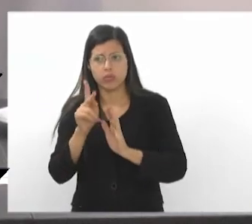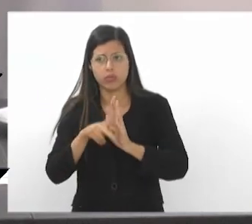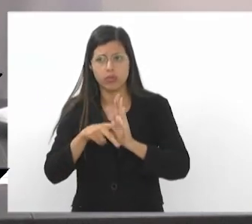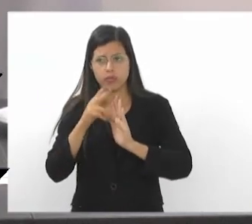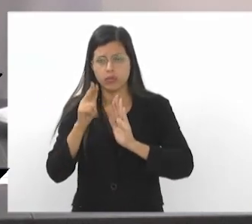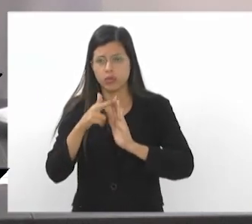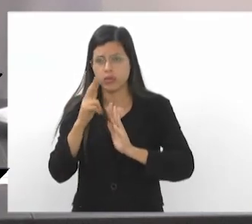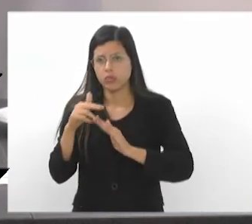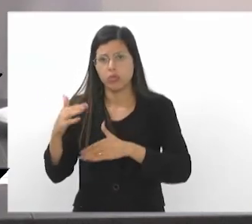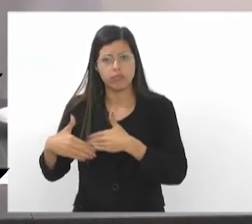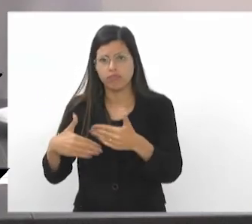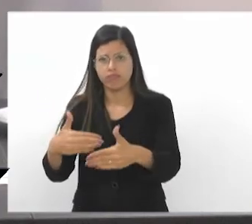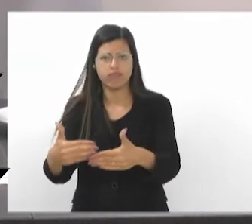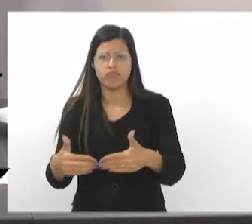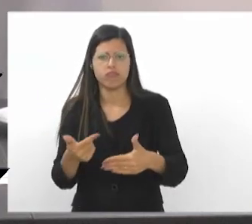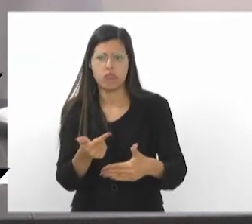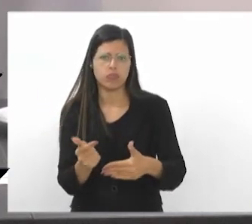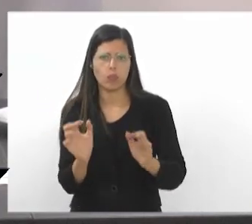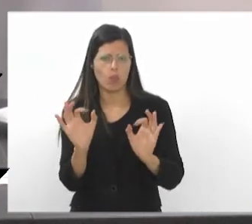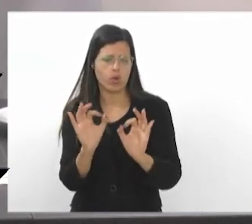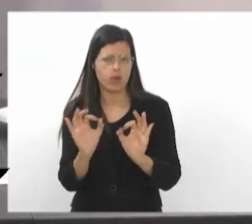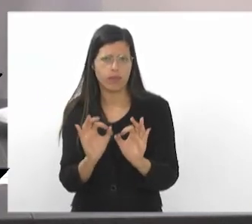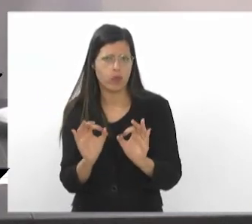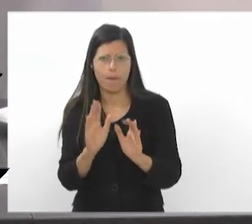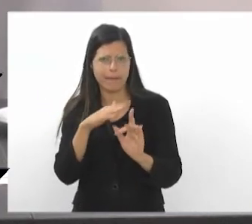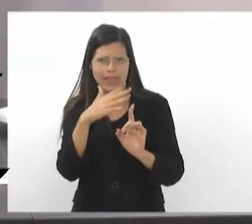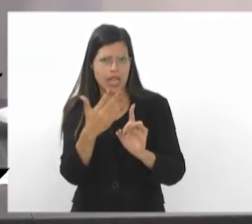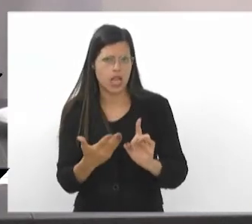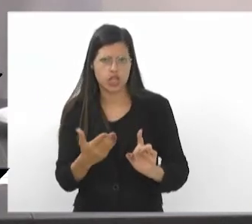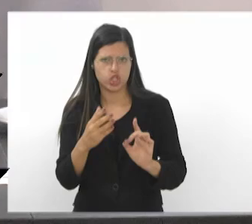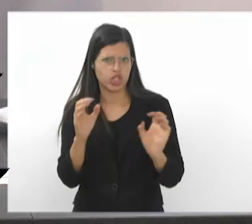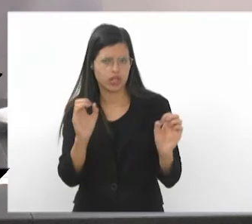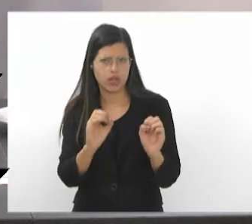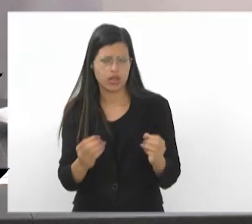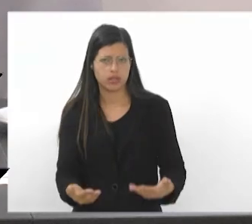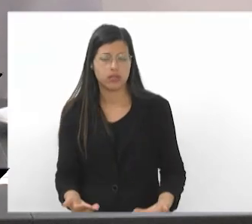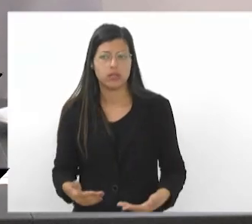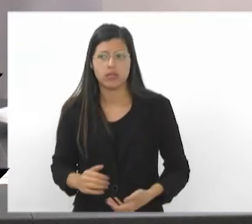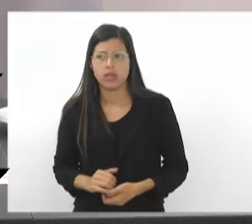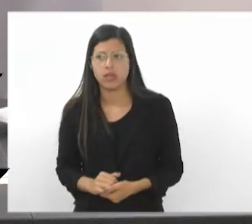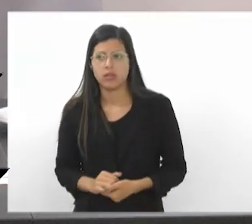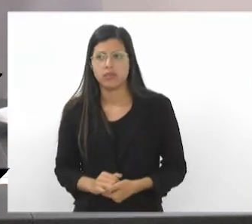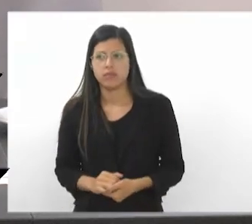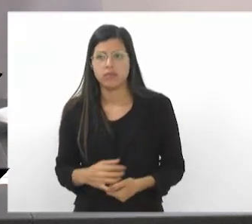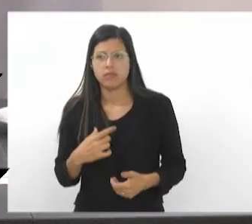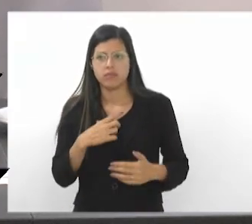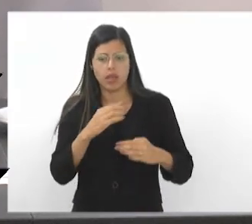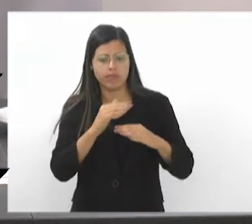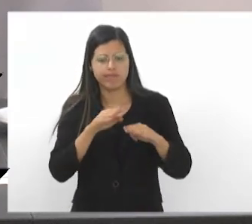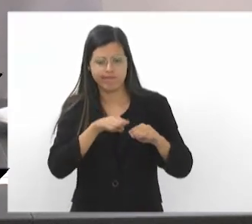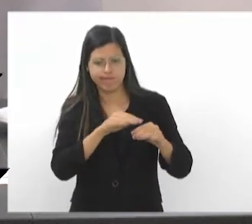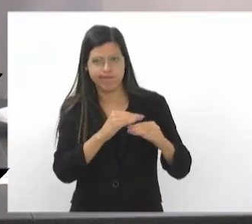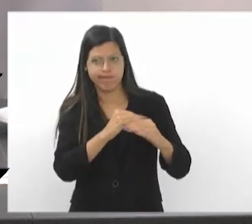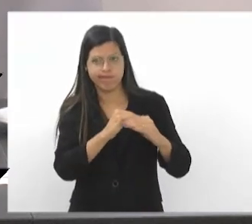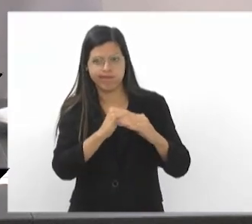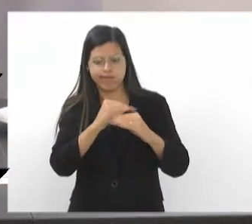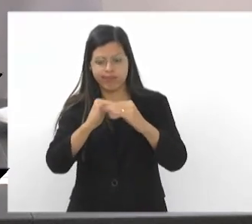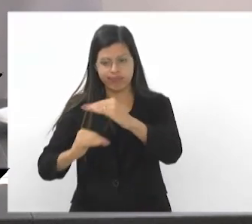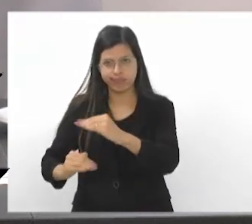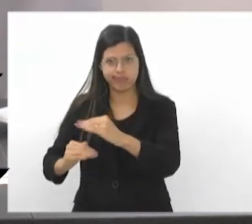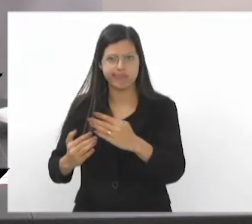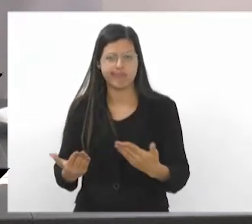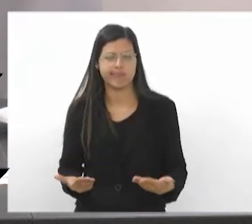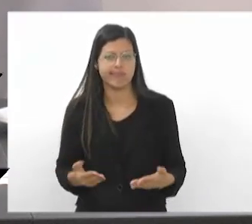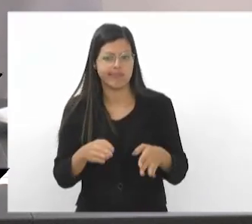até hoje e não tem homenagem nenhuma. Então, sem querer fazer aqui... Também tem um desequilíbrio ecológico. Nenhum juízo de valor, de